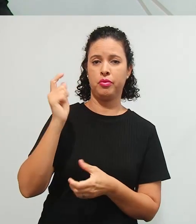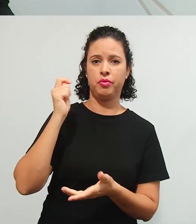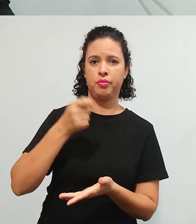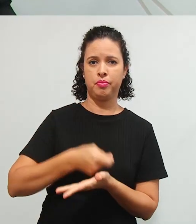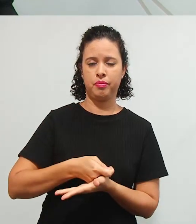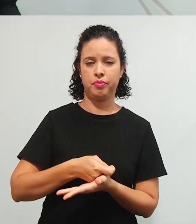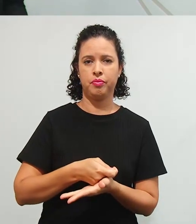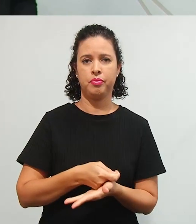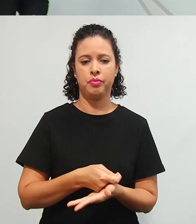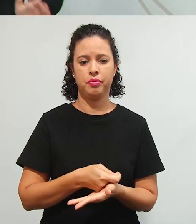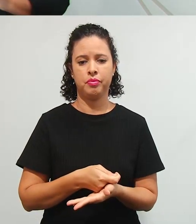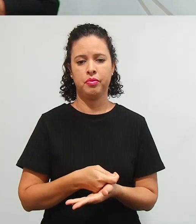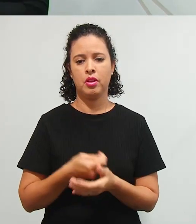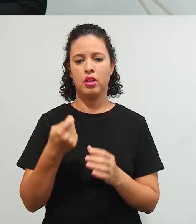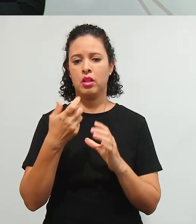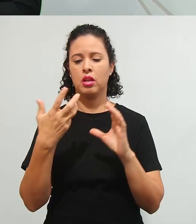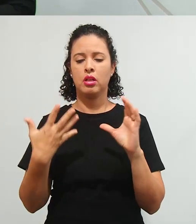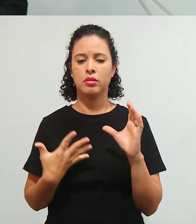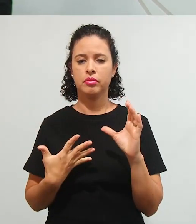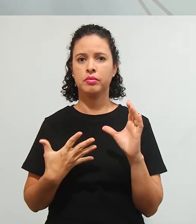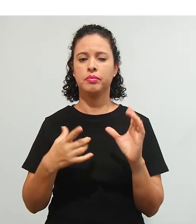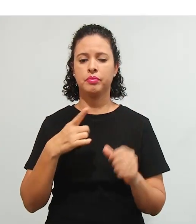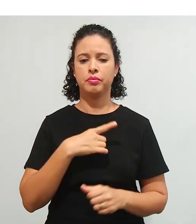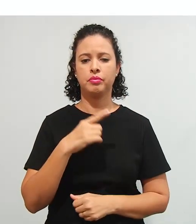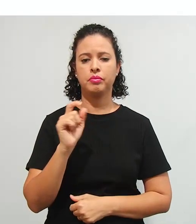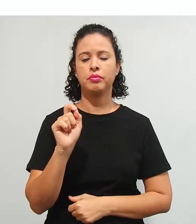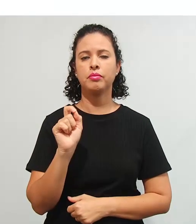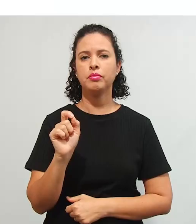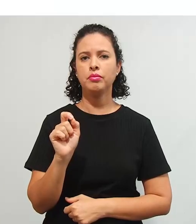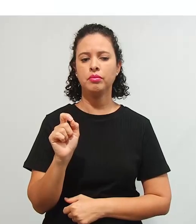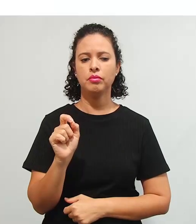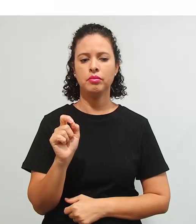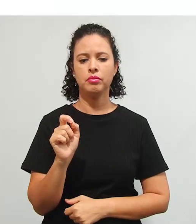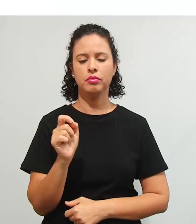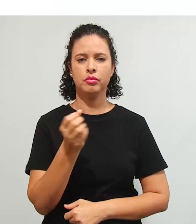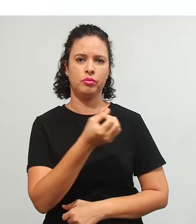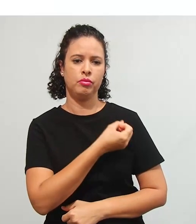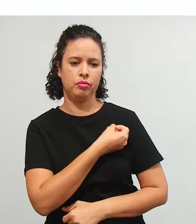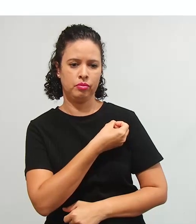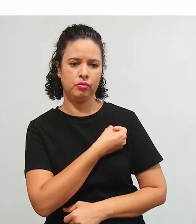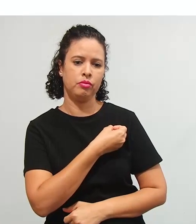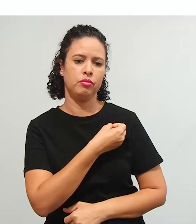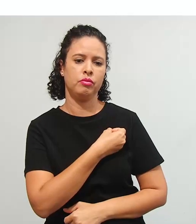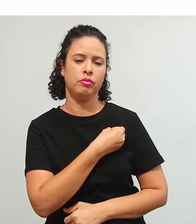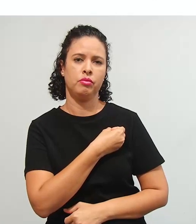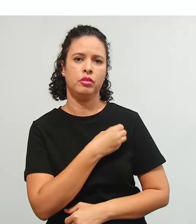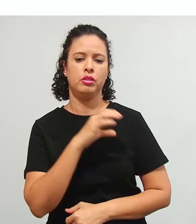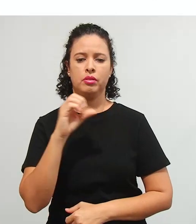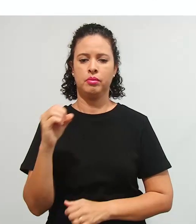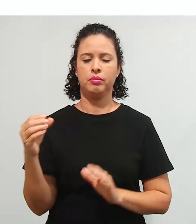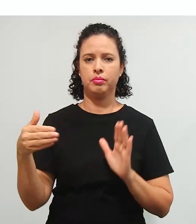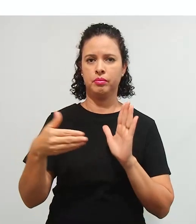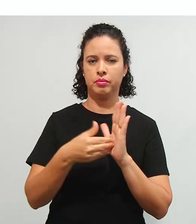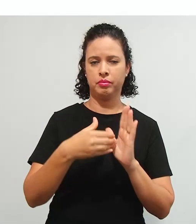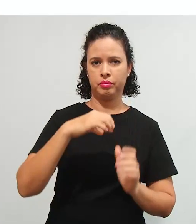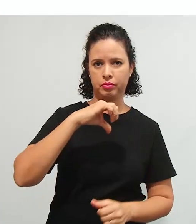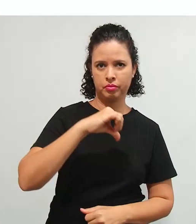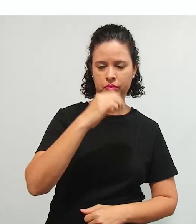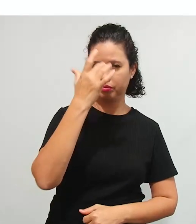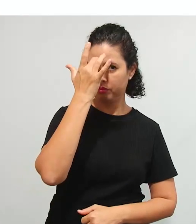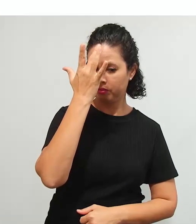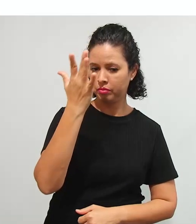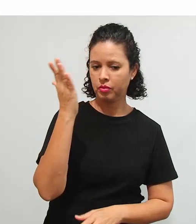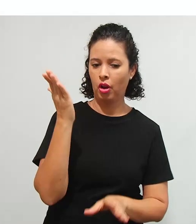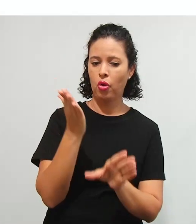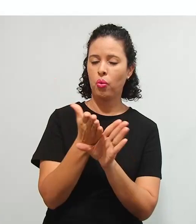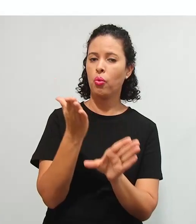seguinte. E lá na classificação da Receita, esses códigos de 0 a 9 que